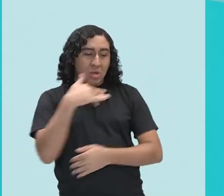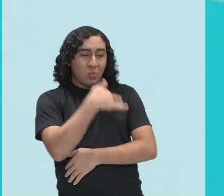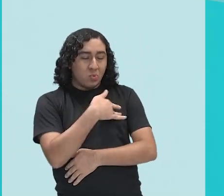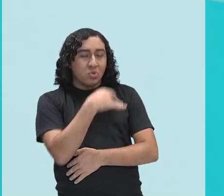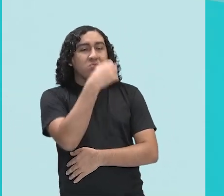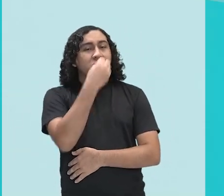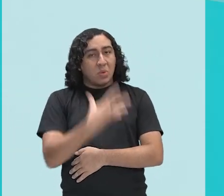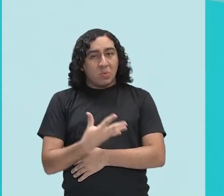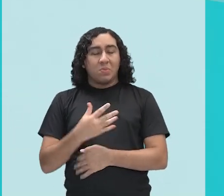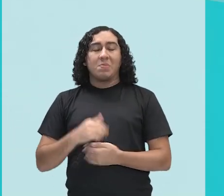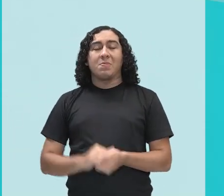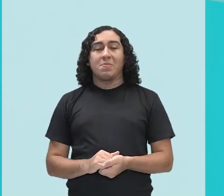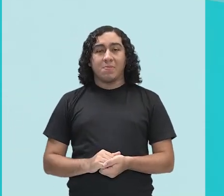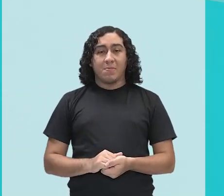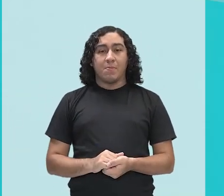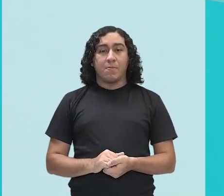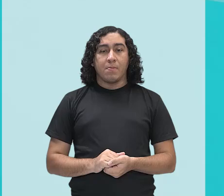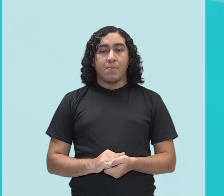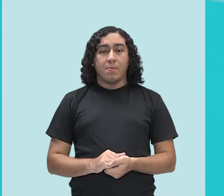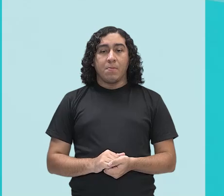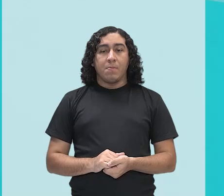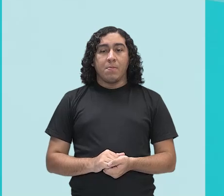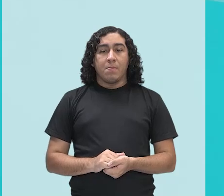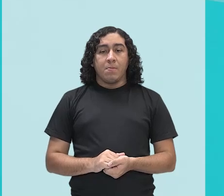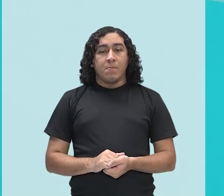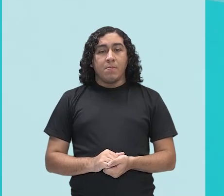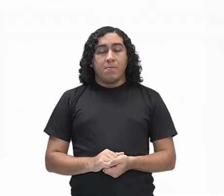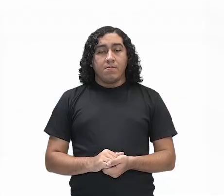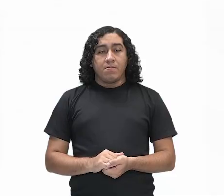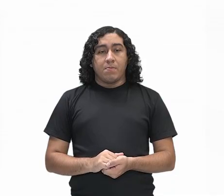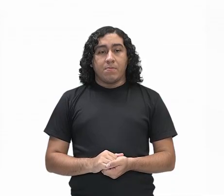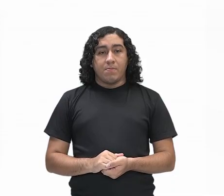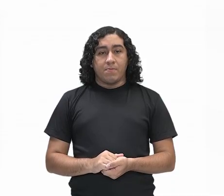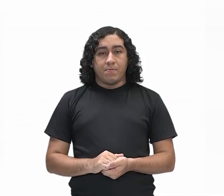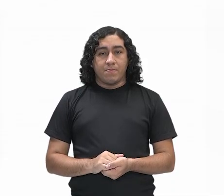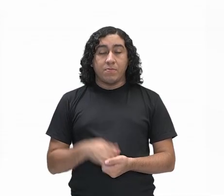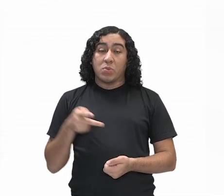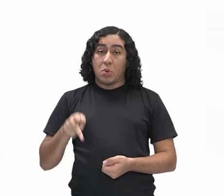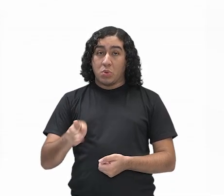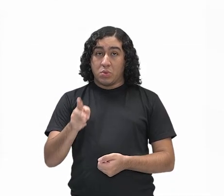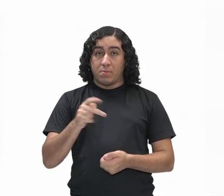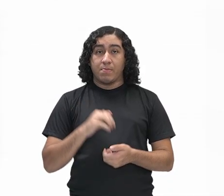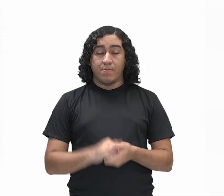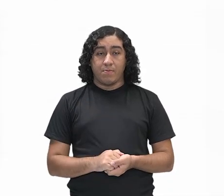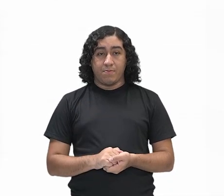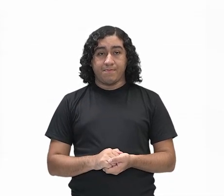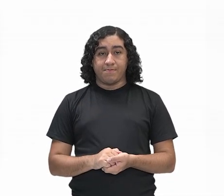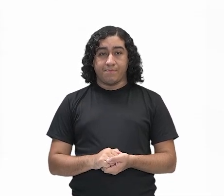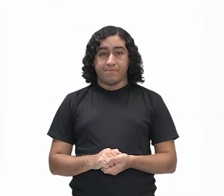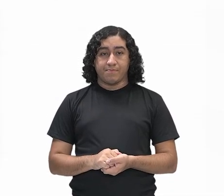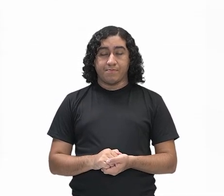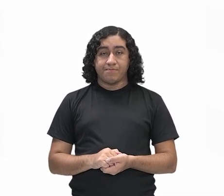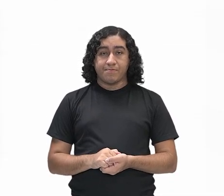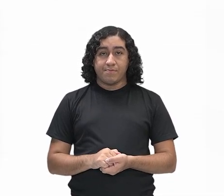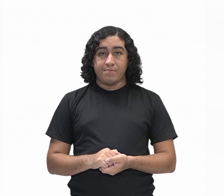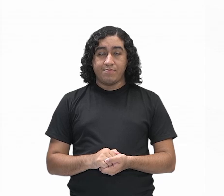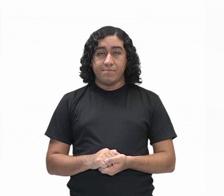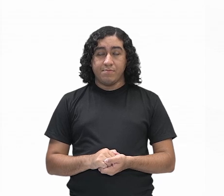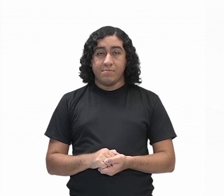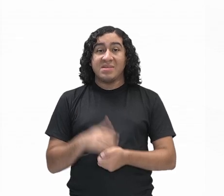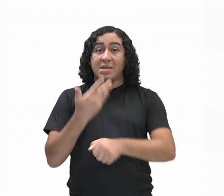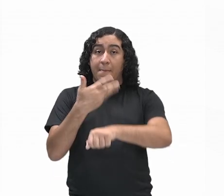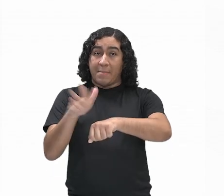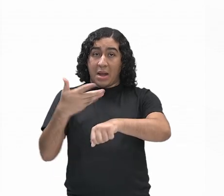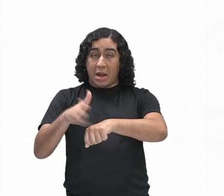eficientes, ok? Bom, continuando nossa revisão, nós falamos também sobre as práticas de aventura